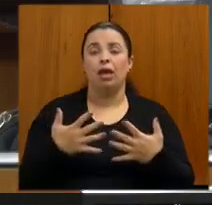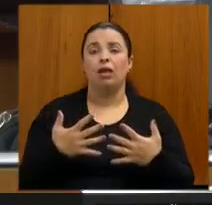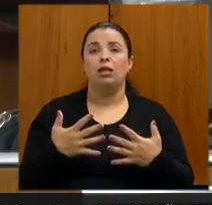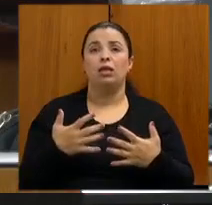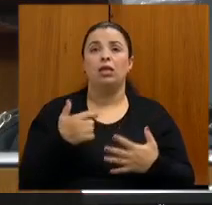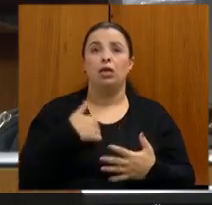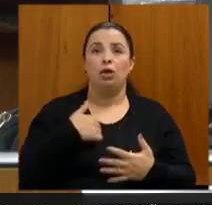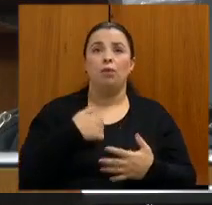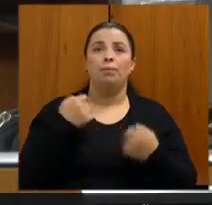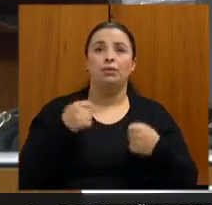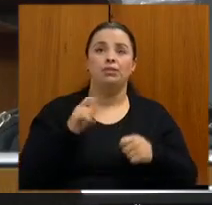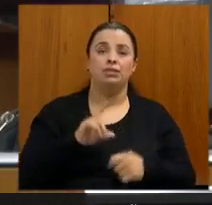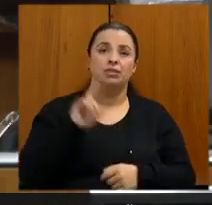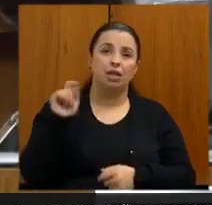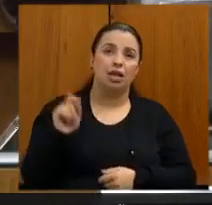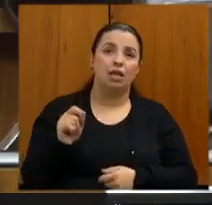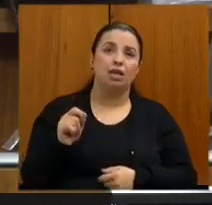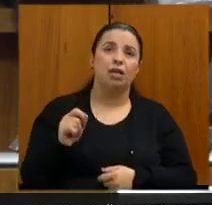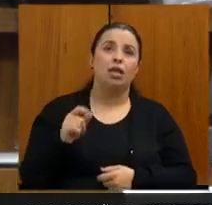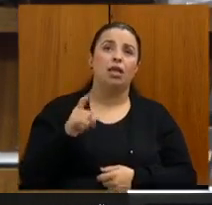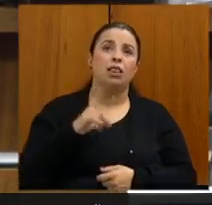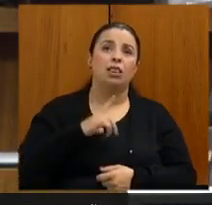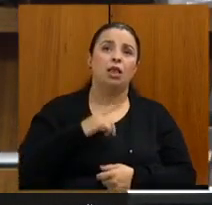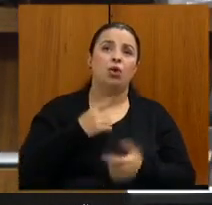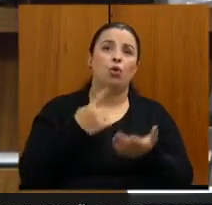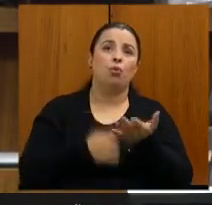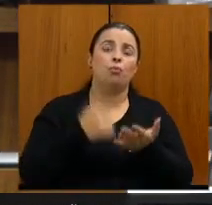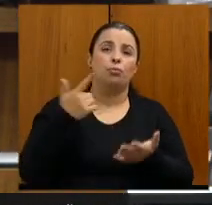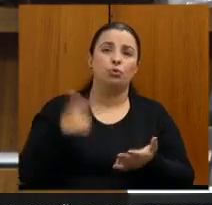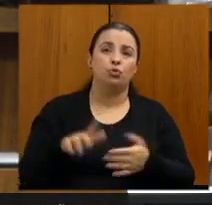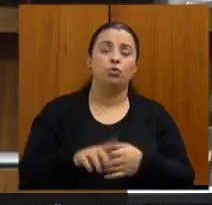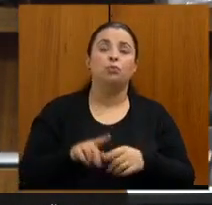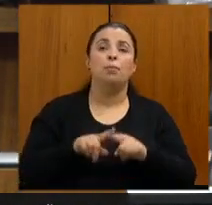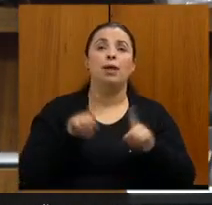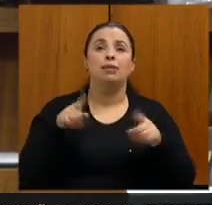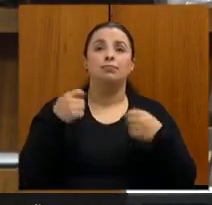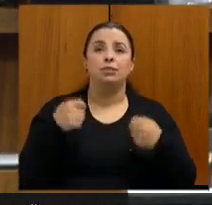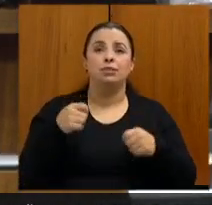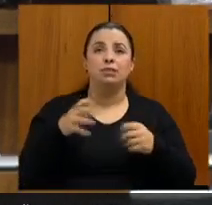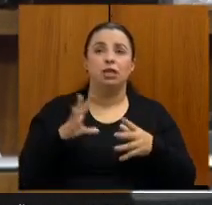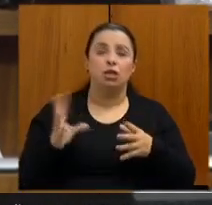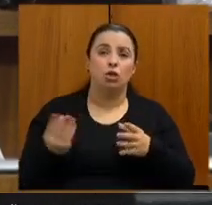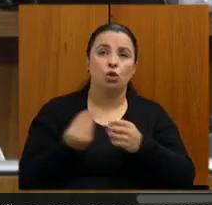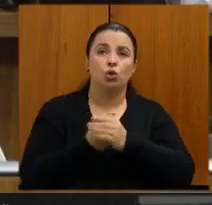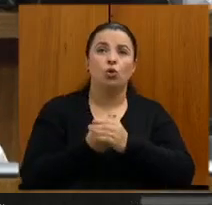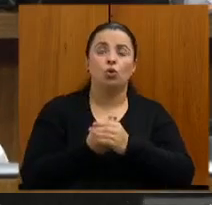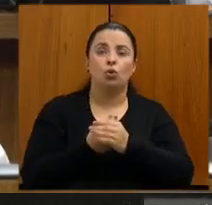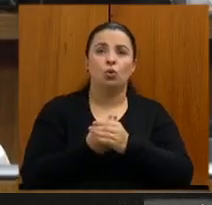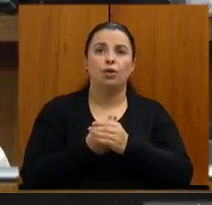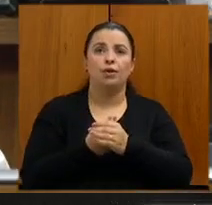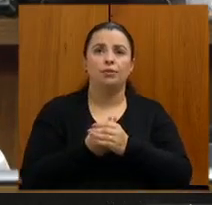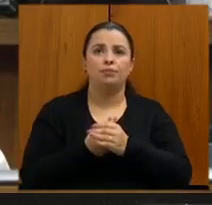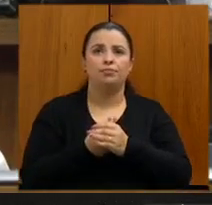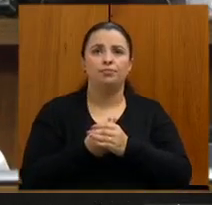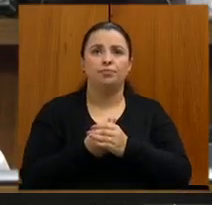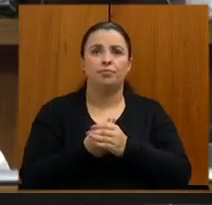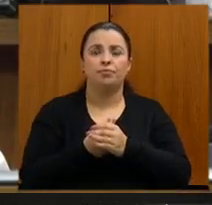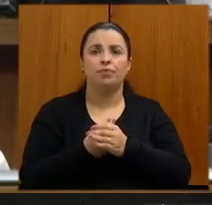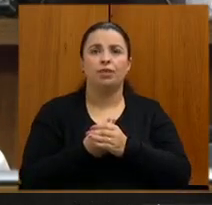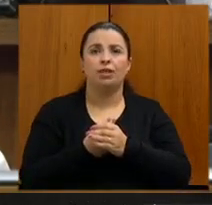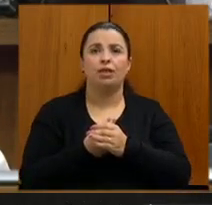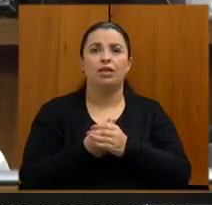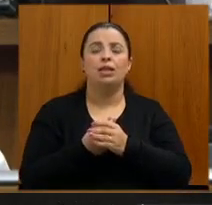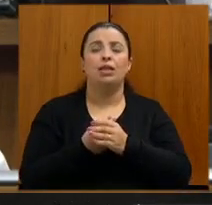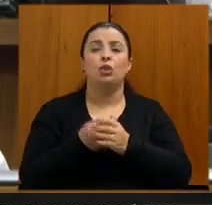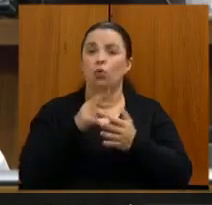eu tenho que sair tem outro compromisso mas acho nada a ver me incluir também eu a dona nas conclusões